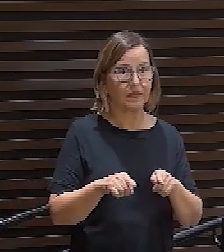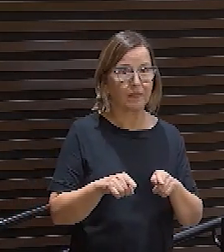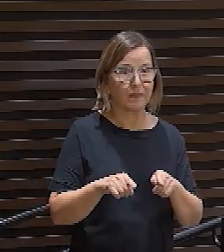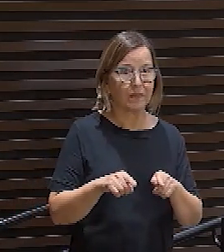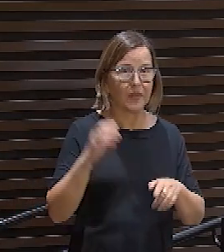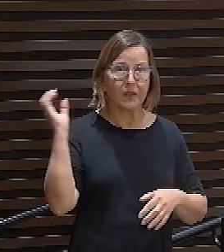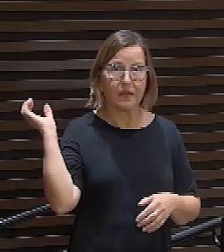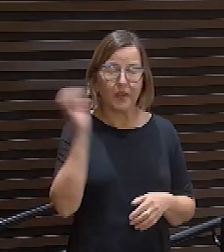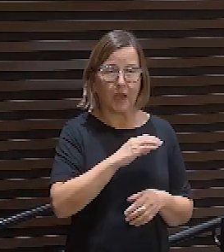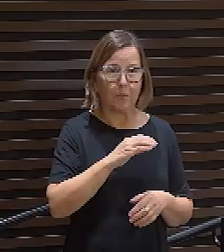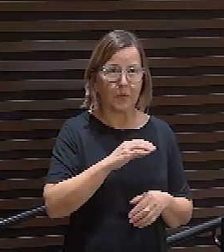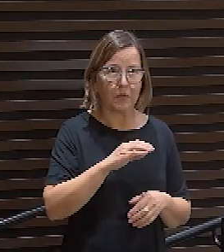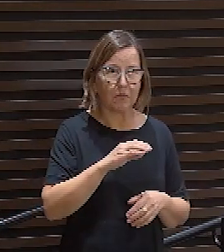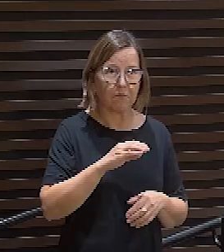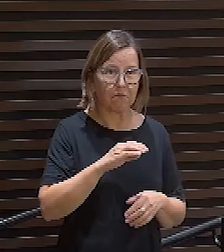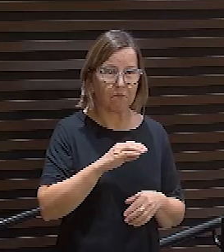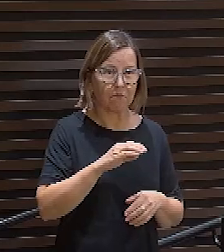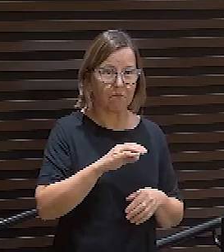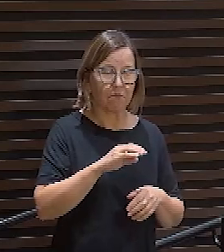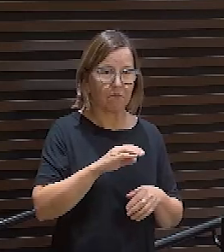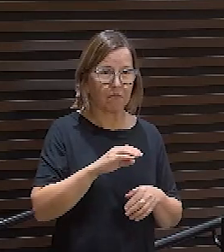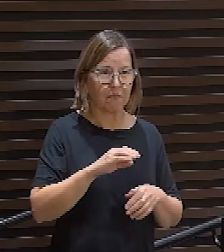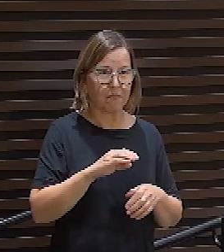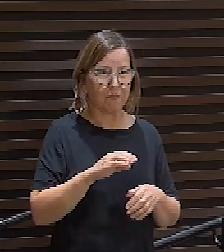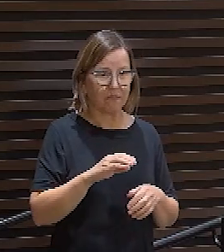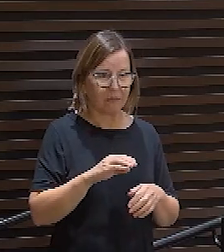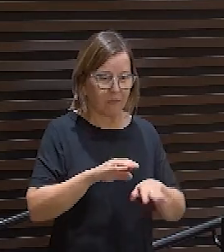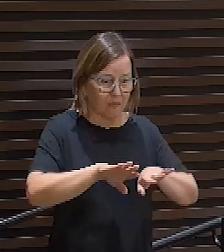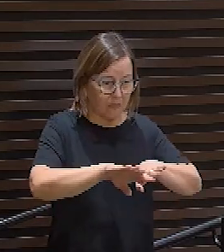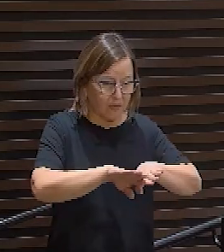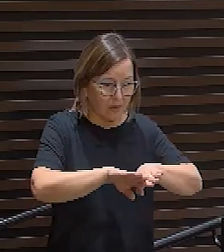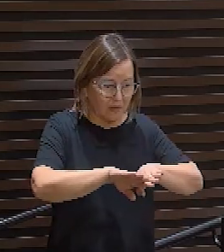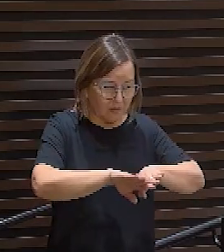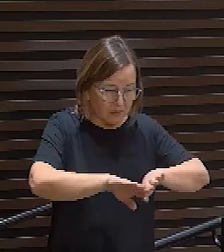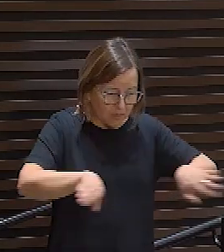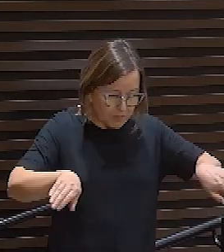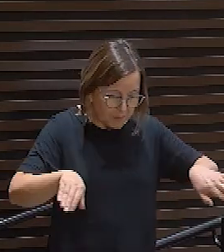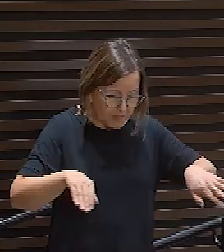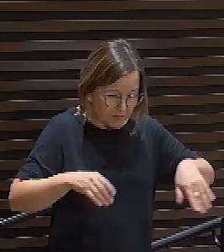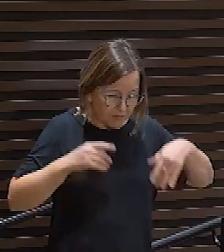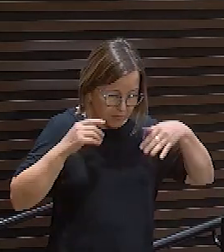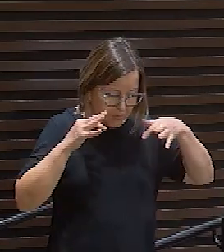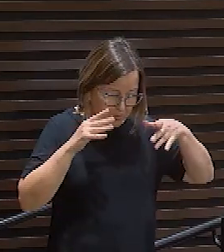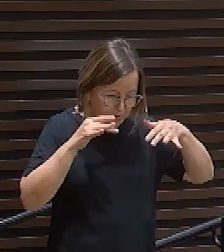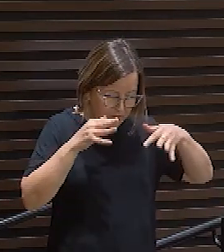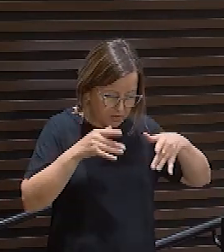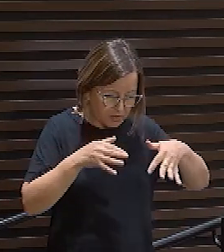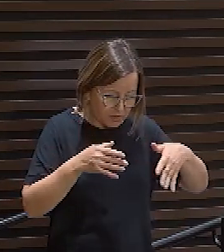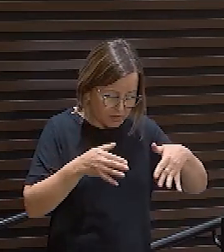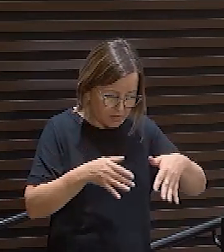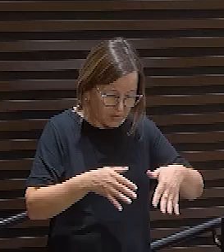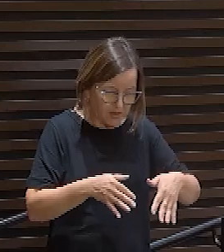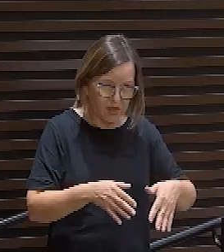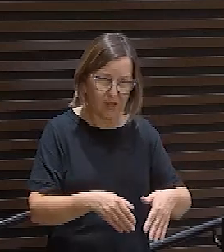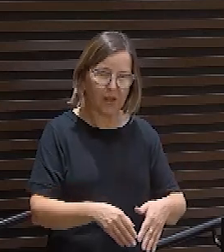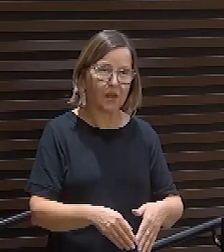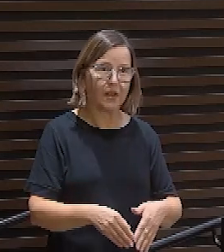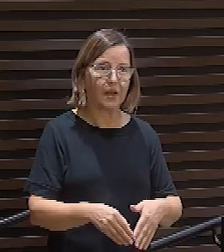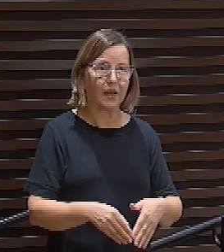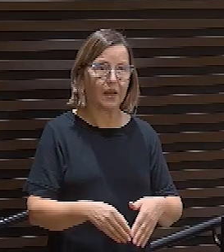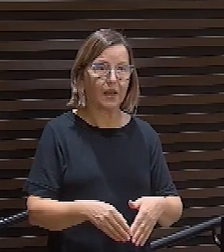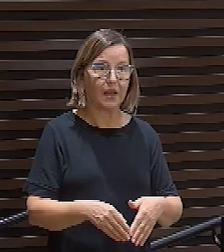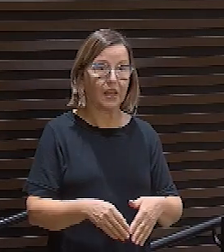E toda aquela água é engolida pela cratera. E nenhuma única gota molha um fio de cabelo teu.